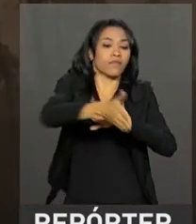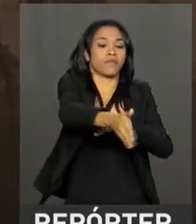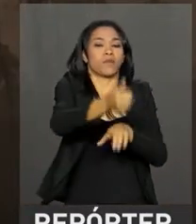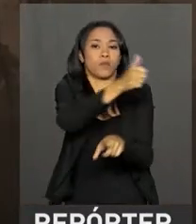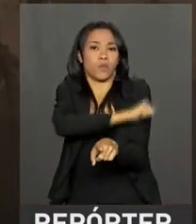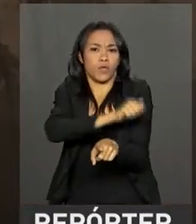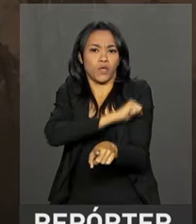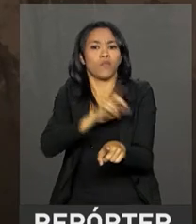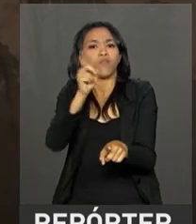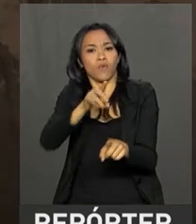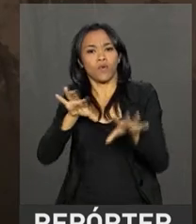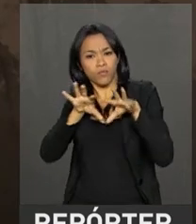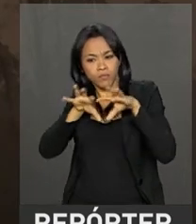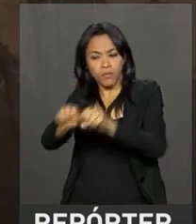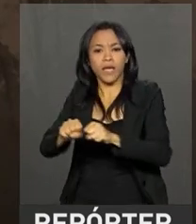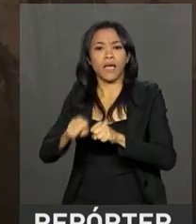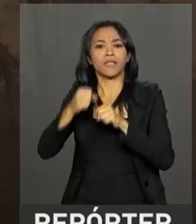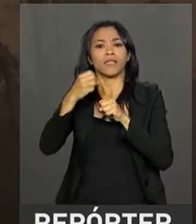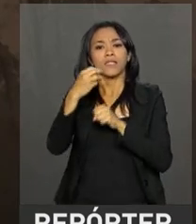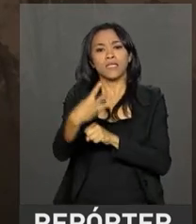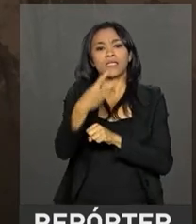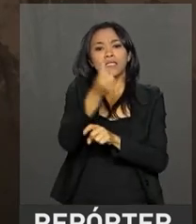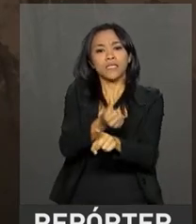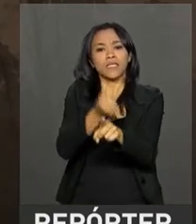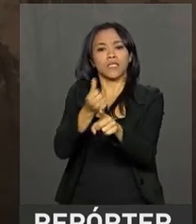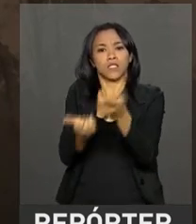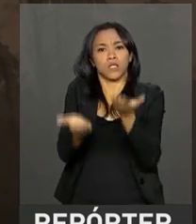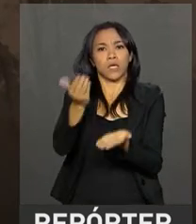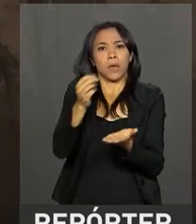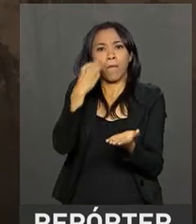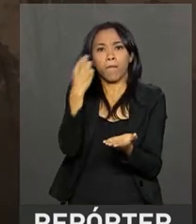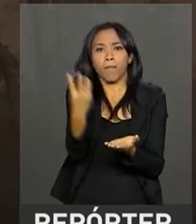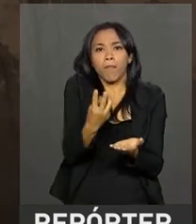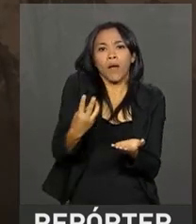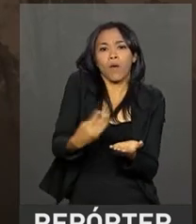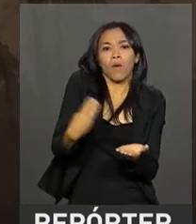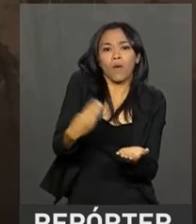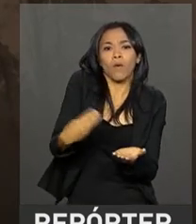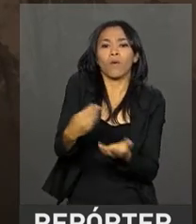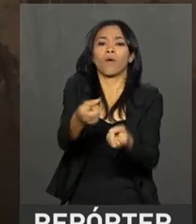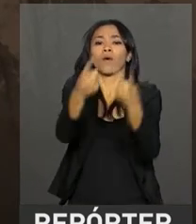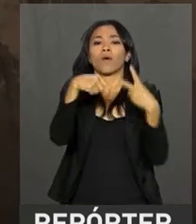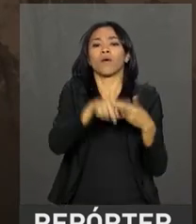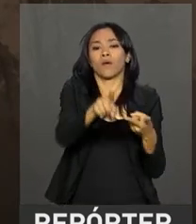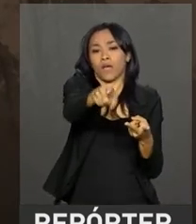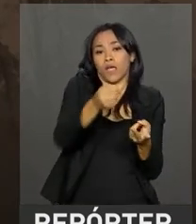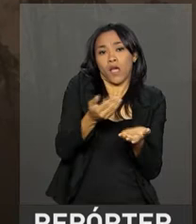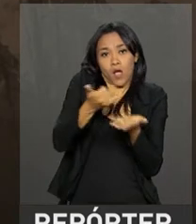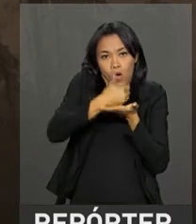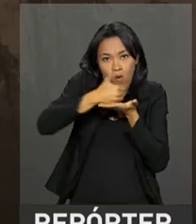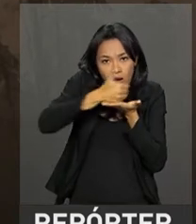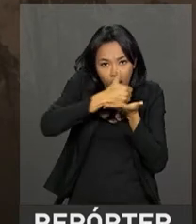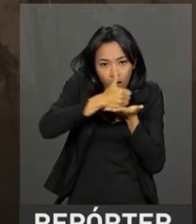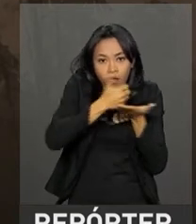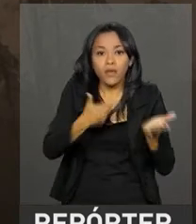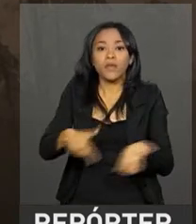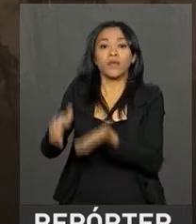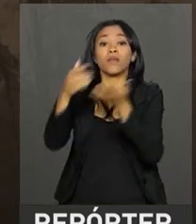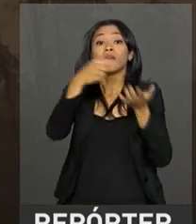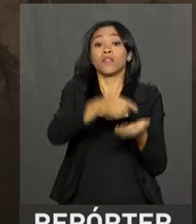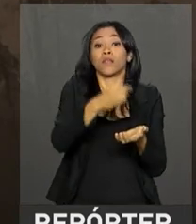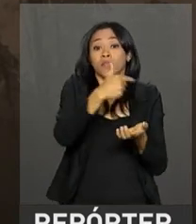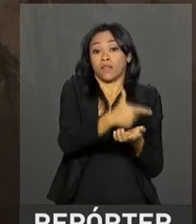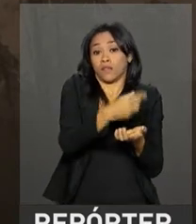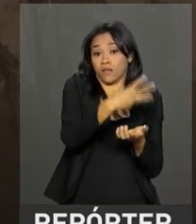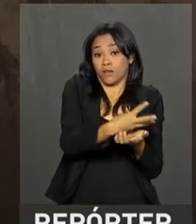apreendidas 36 toneladas de maconha 270 quilos de cocaína 32 quilos de crack e